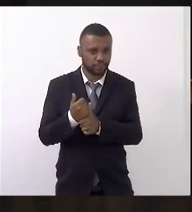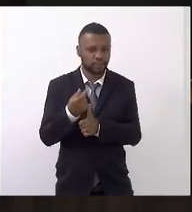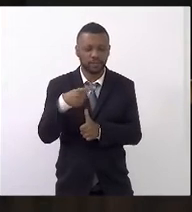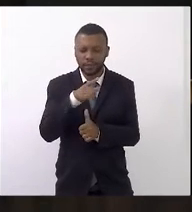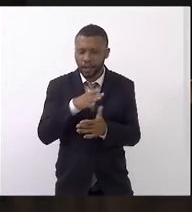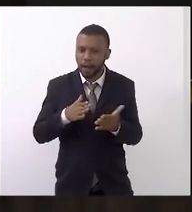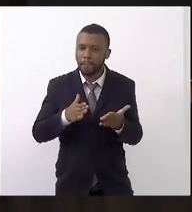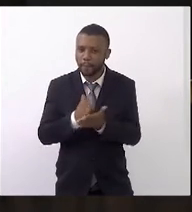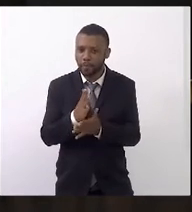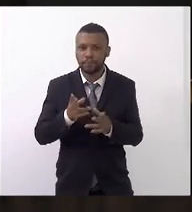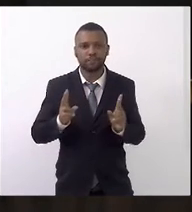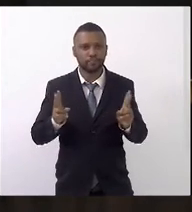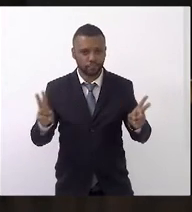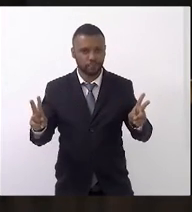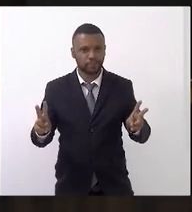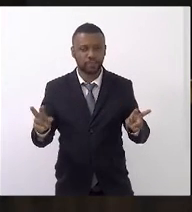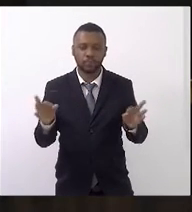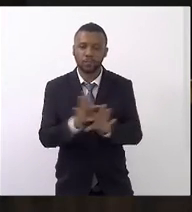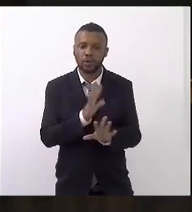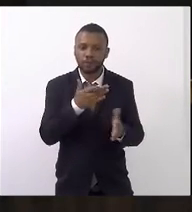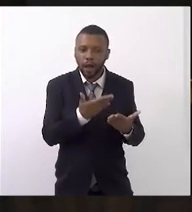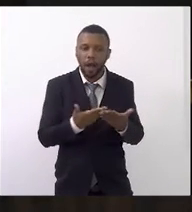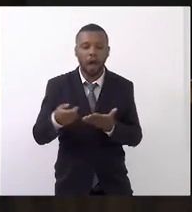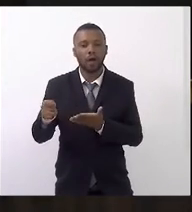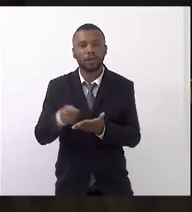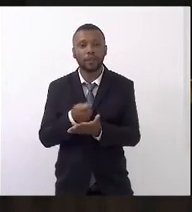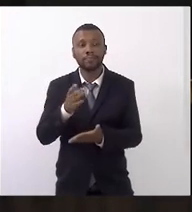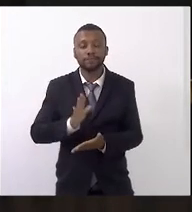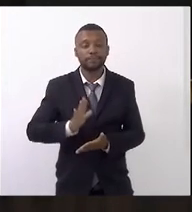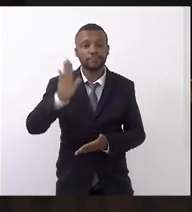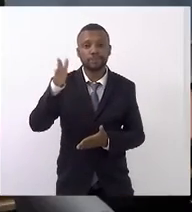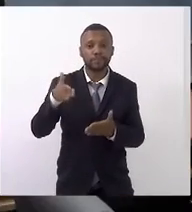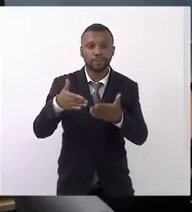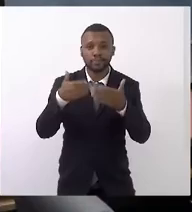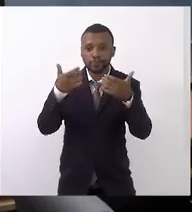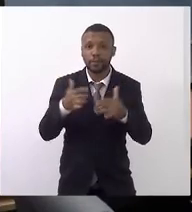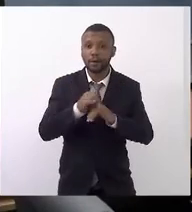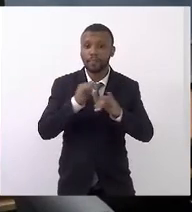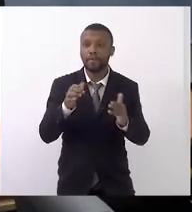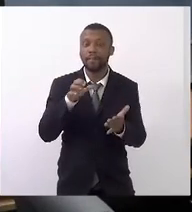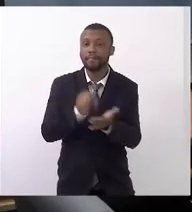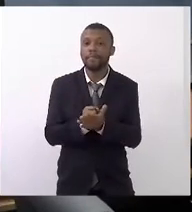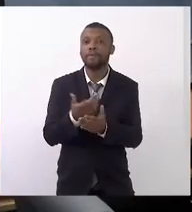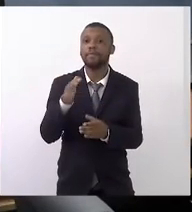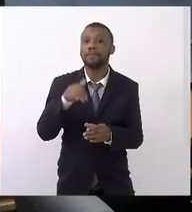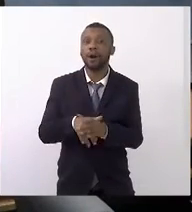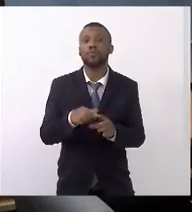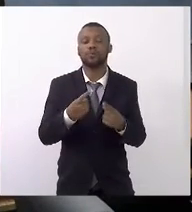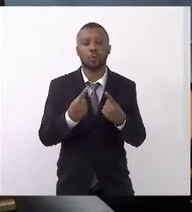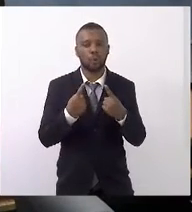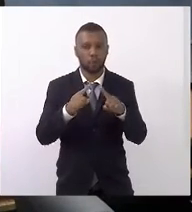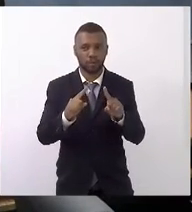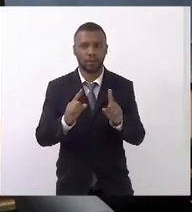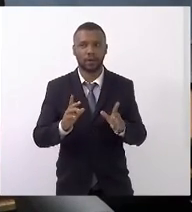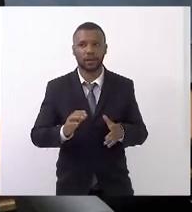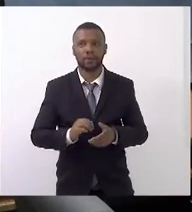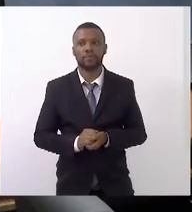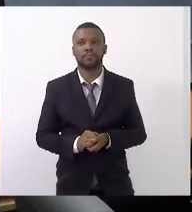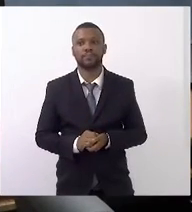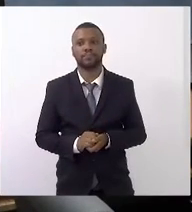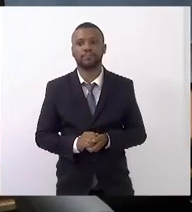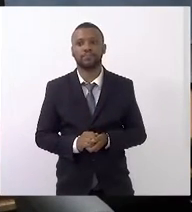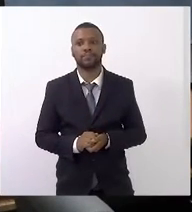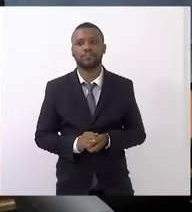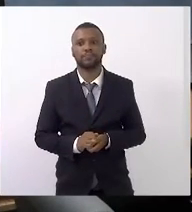aprovado. Aprovado e vai ao autógrafo. Senhor presidente, registrar só voto contrário. Registrando voto Roberto. Contrário. Voto contrário